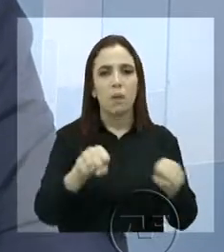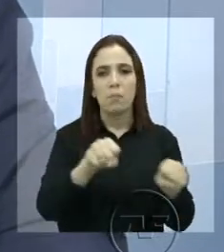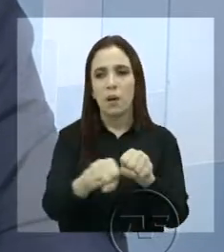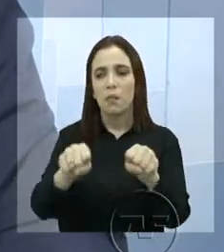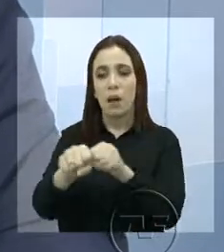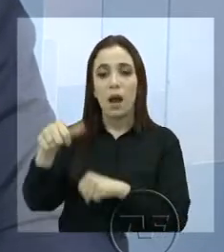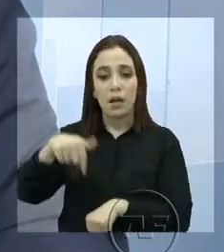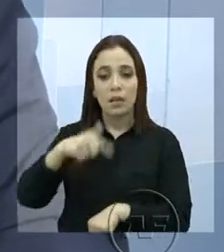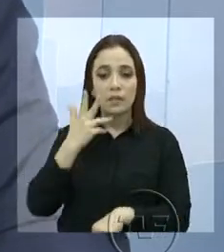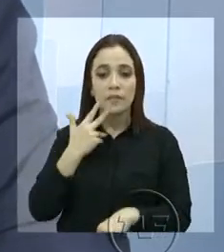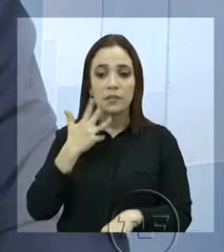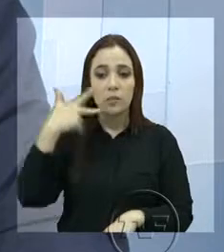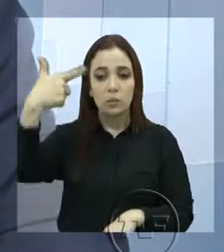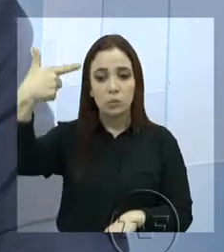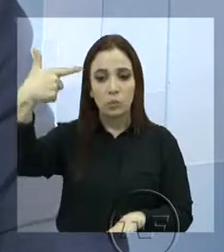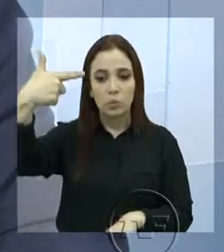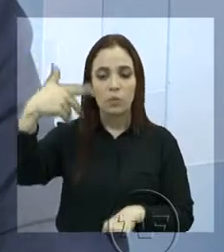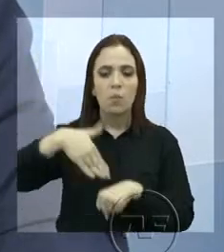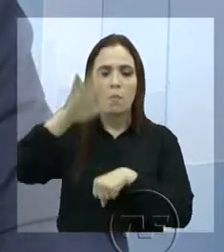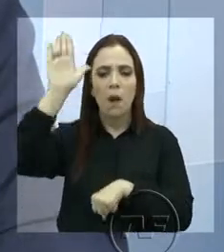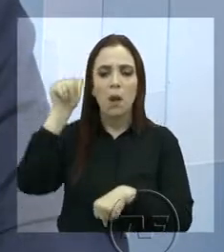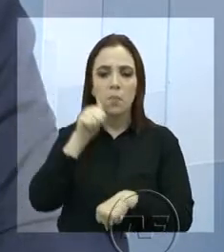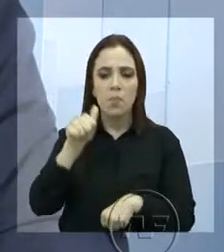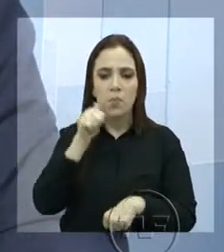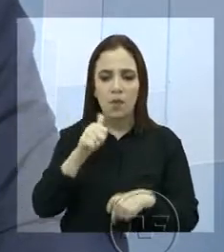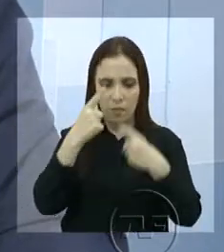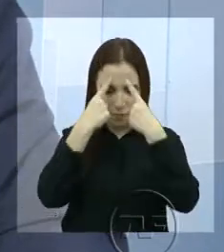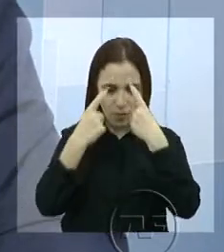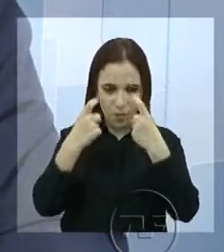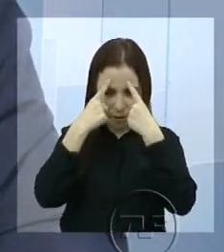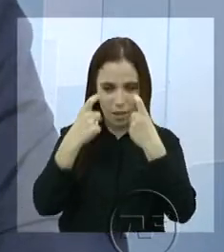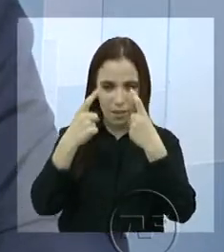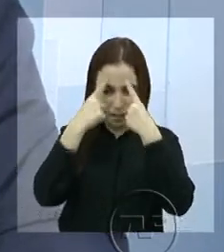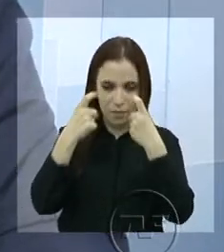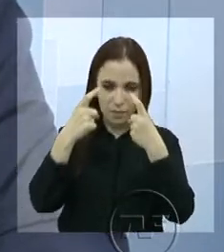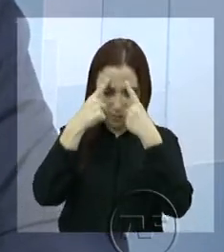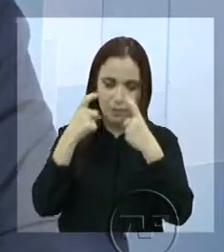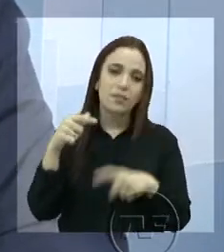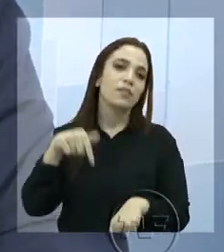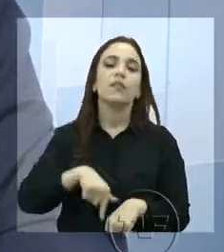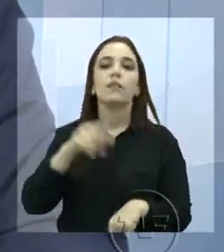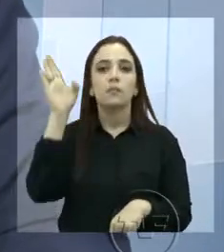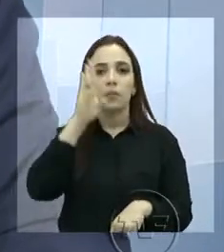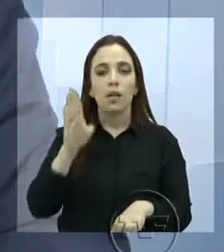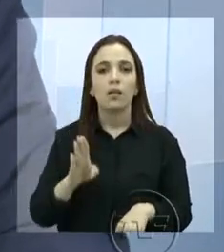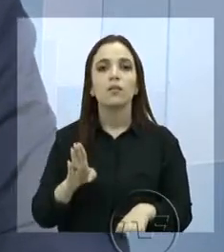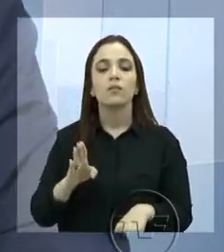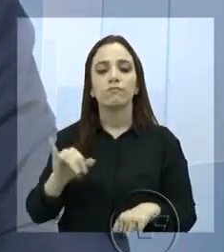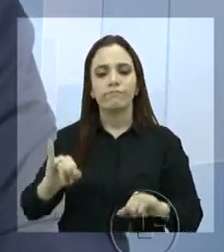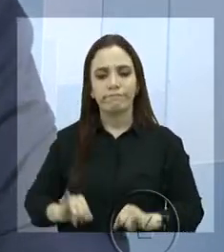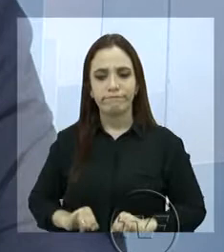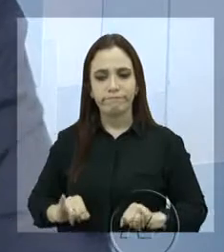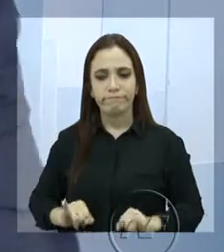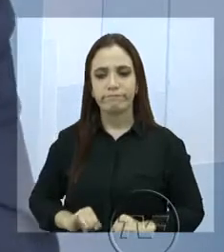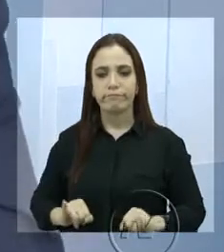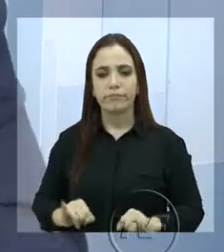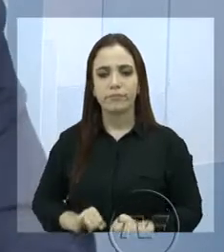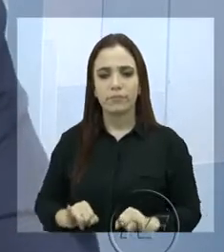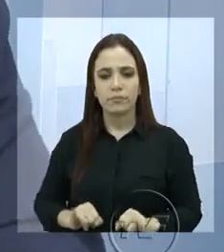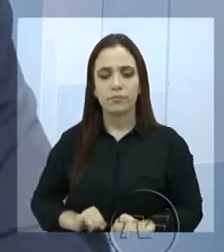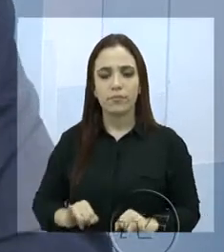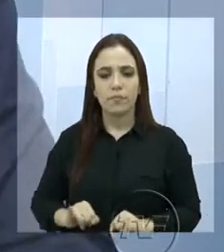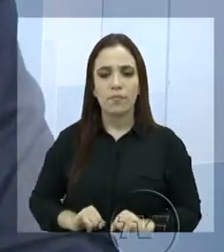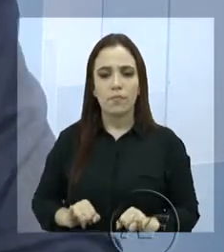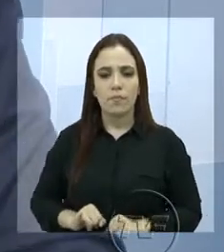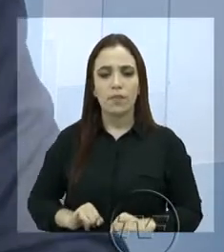estado do Brasil em número de violência doméstica a cada 2 segundos, Paulo. No Brasil, uma mulher sofre qualquer tipo de violência, seja